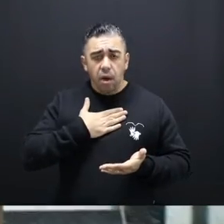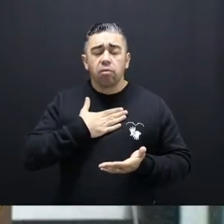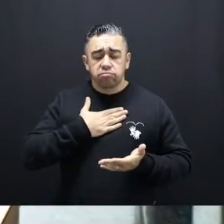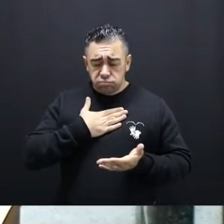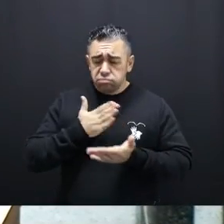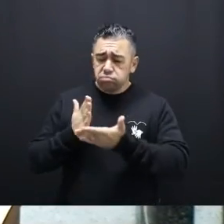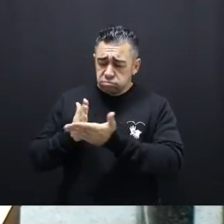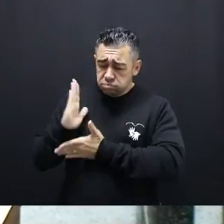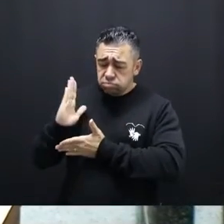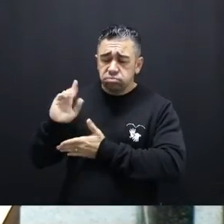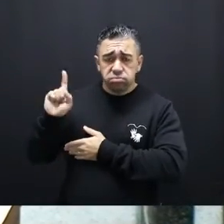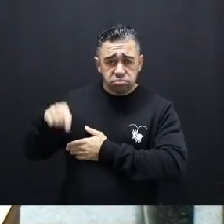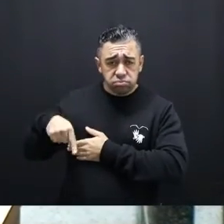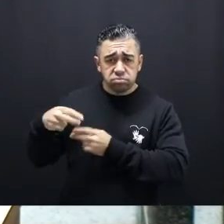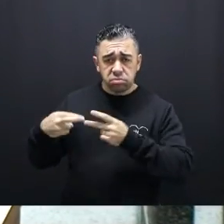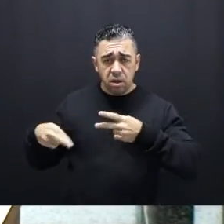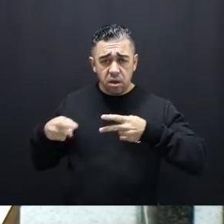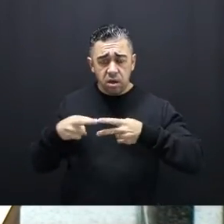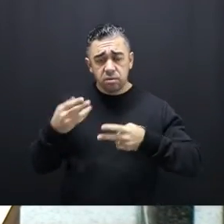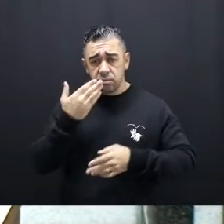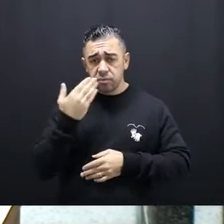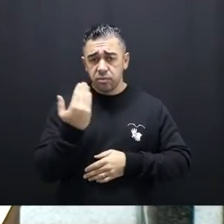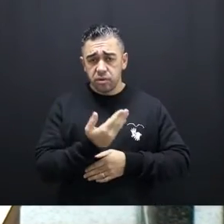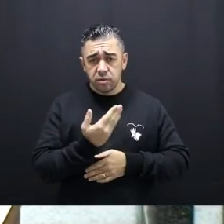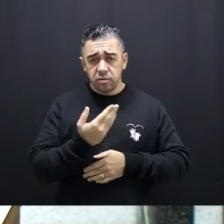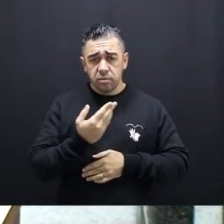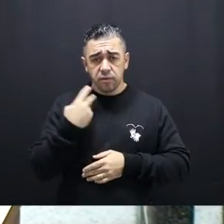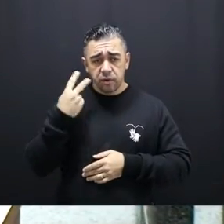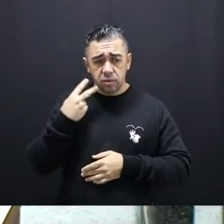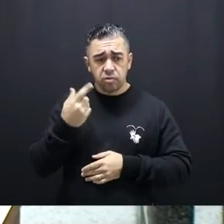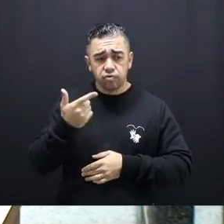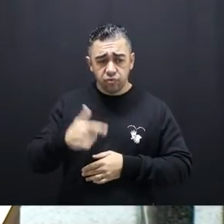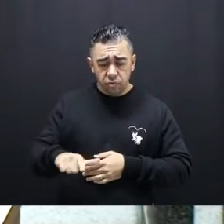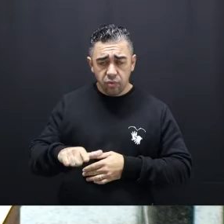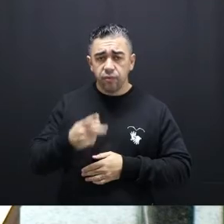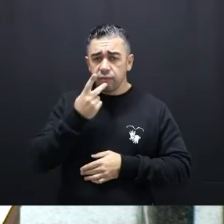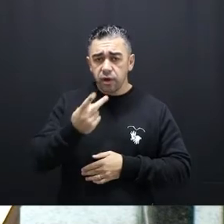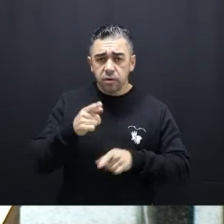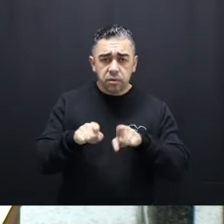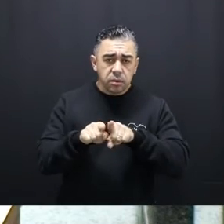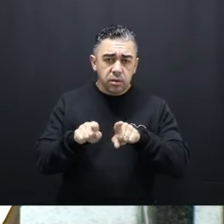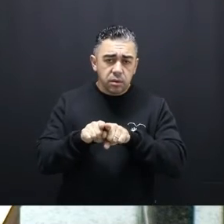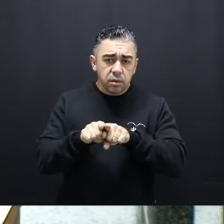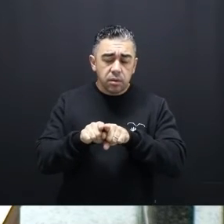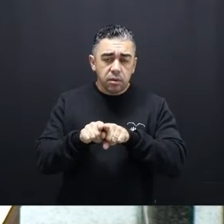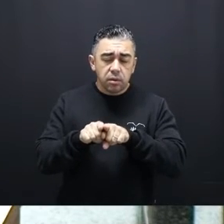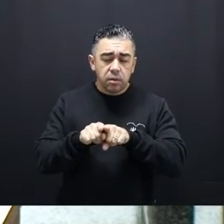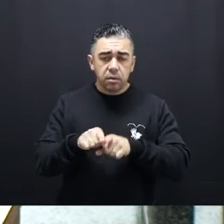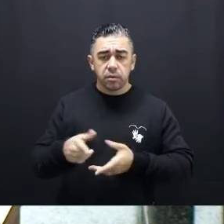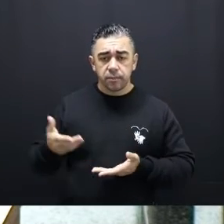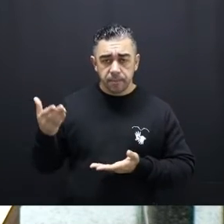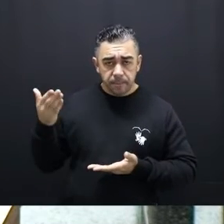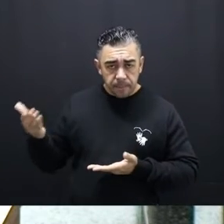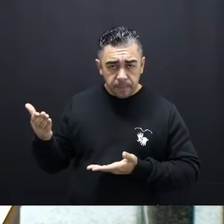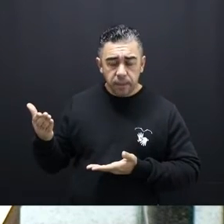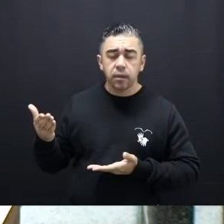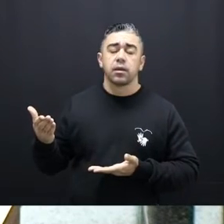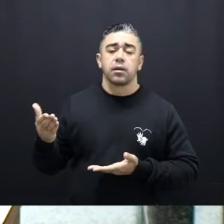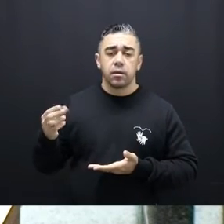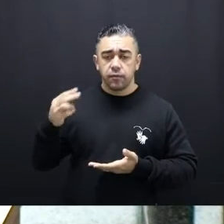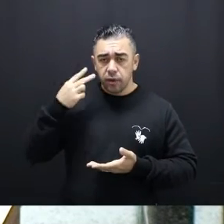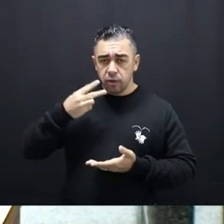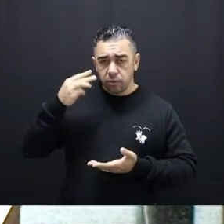favorável ao requerimento do vereador e reitero também inclusive que as palavras do vereador delegado